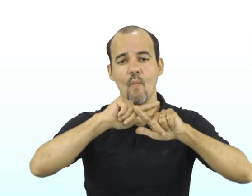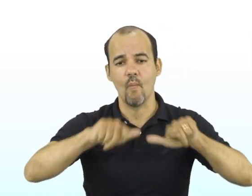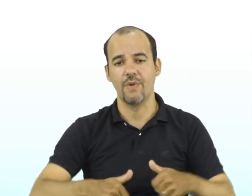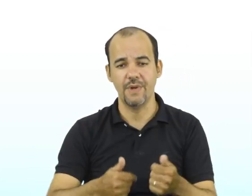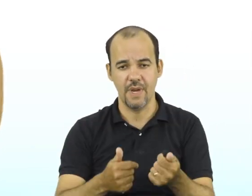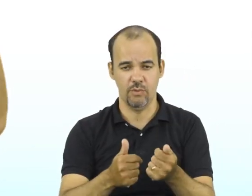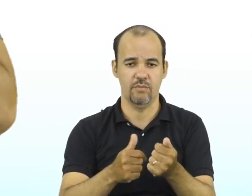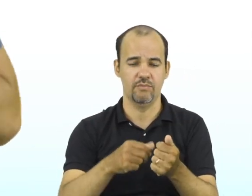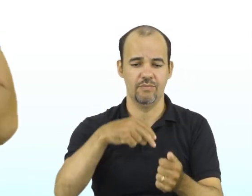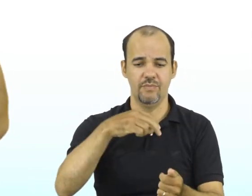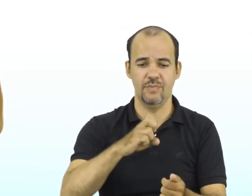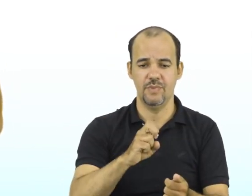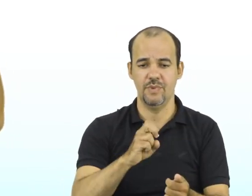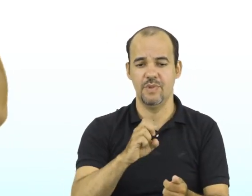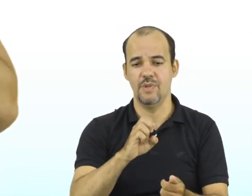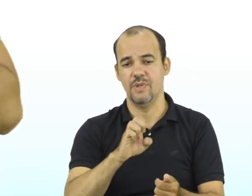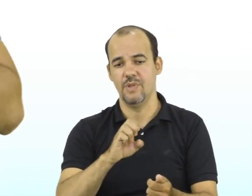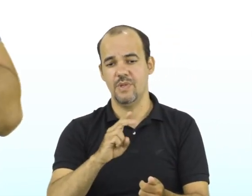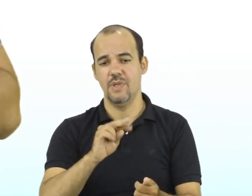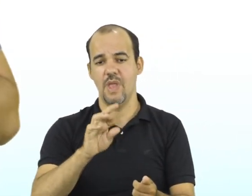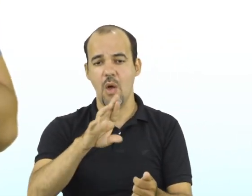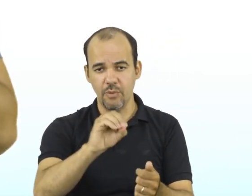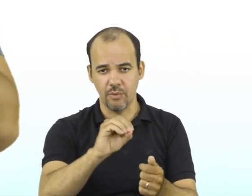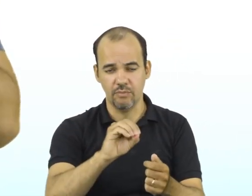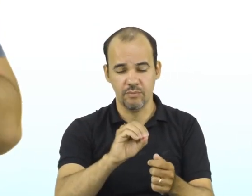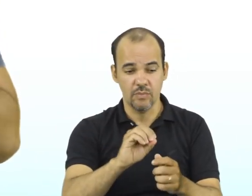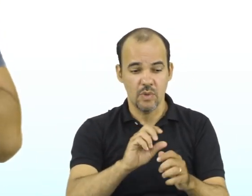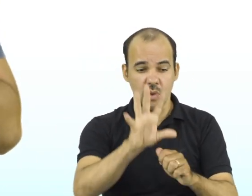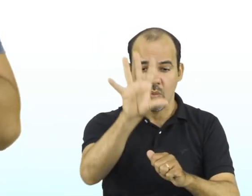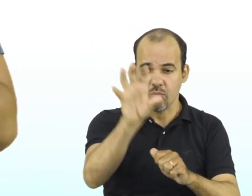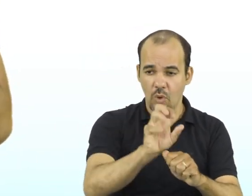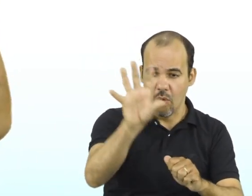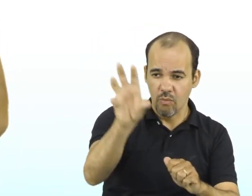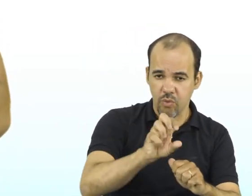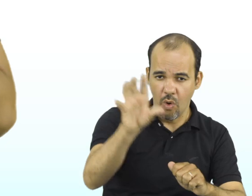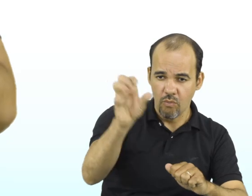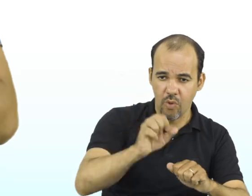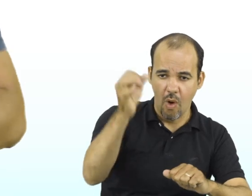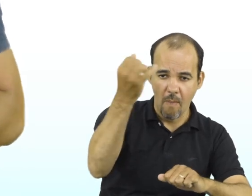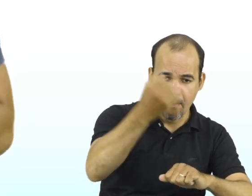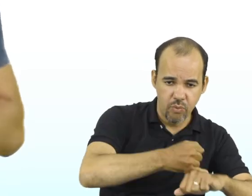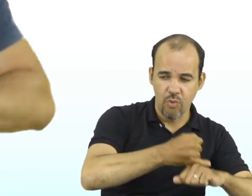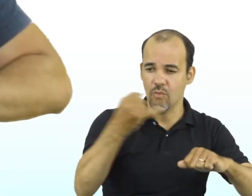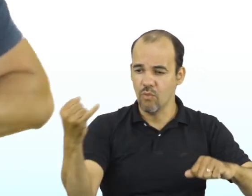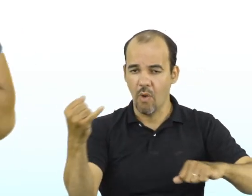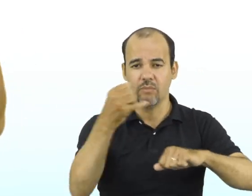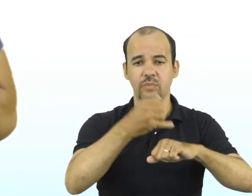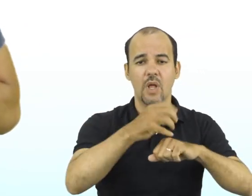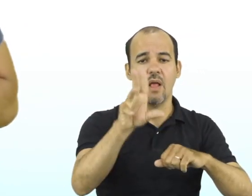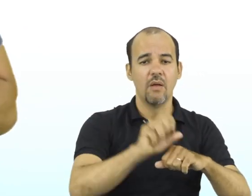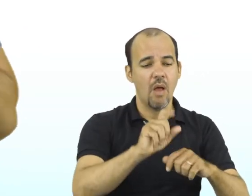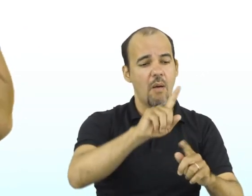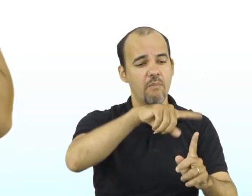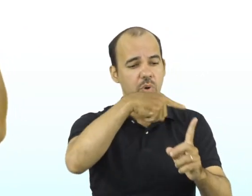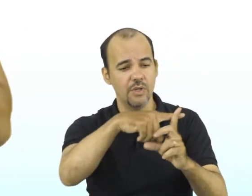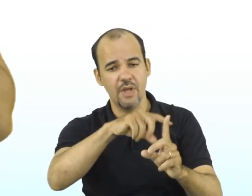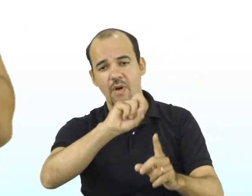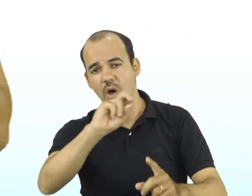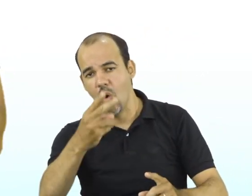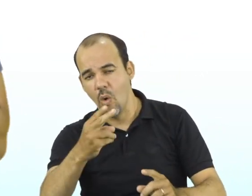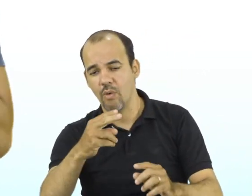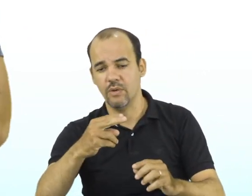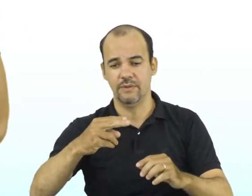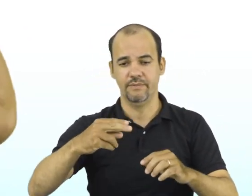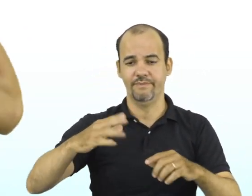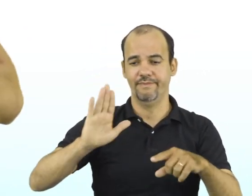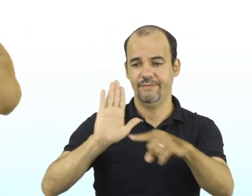elétrons. Agora, dizer que esse átomo adquiriu carga positiva ou negativa é o seguinte. Você só vai mexer no número